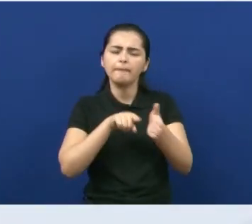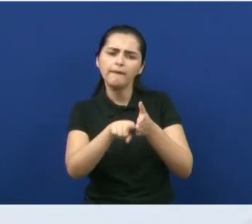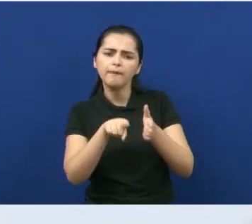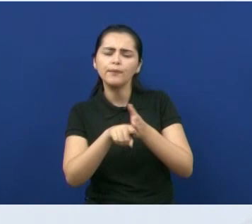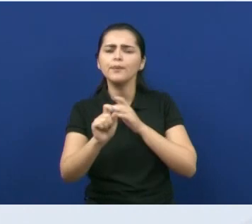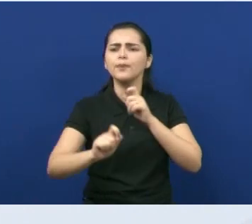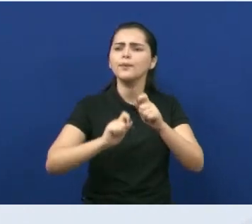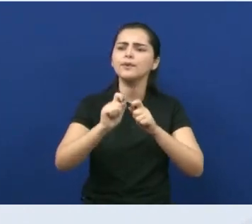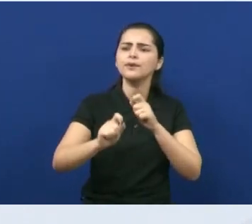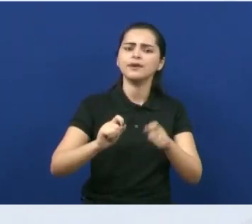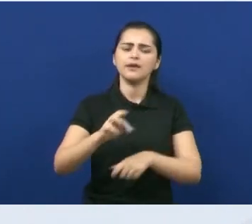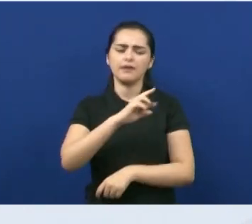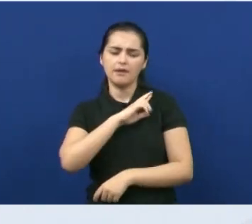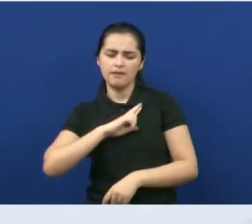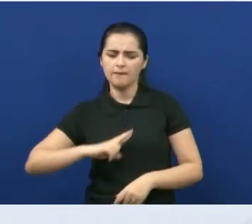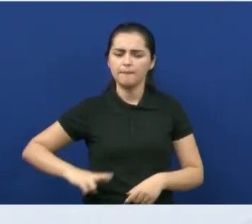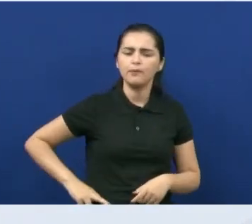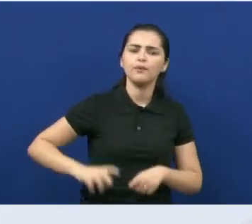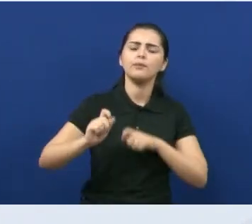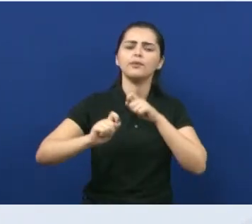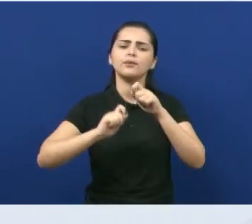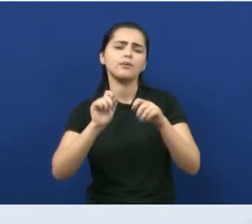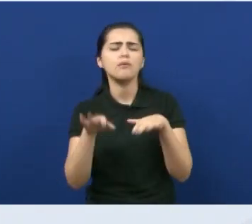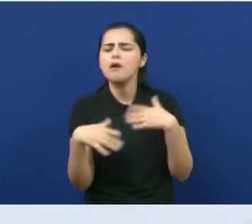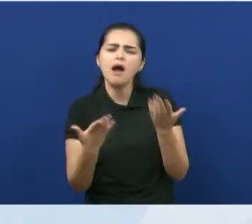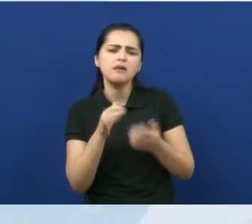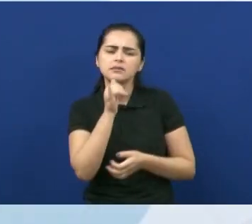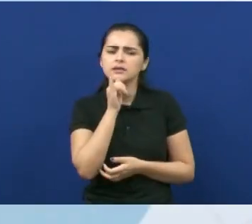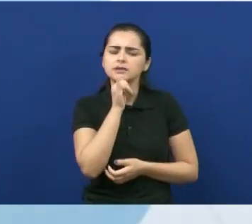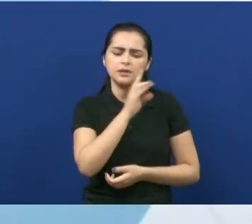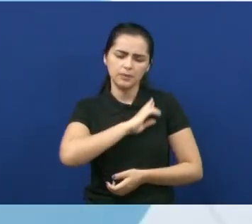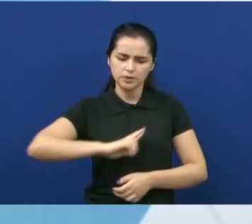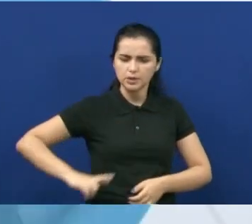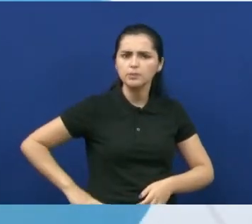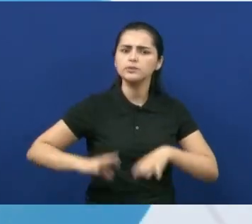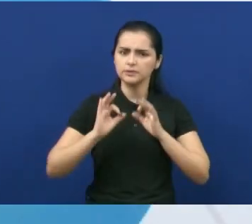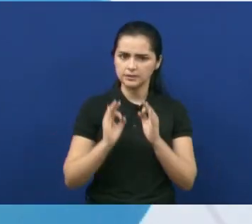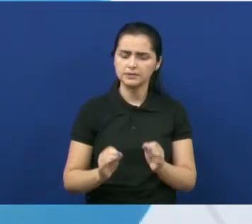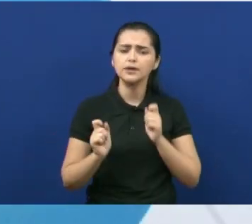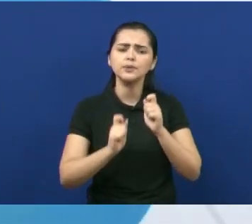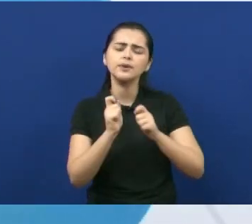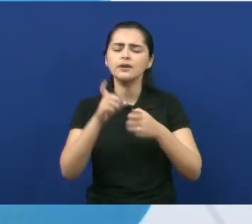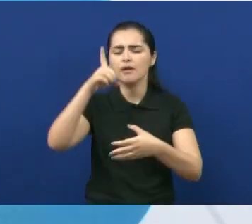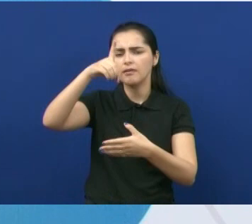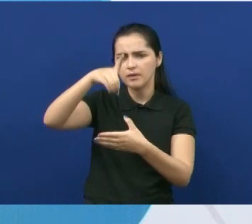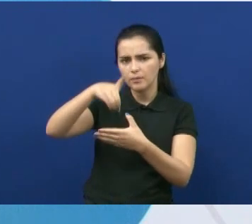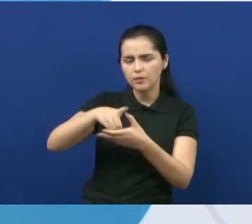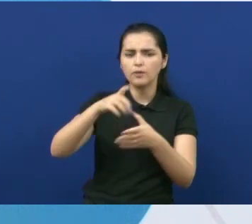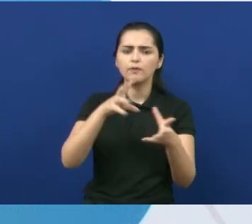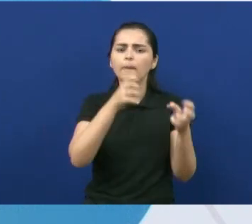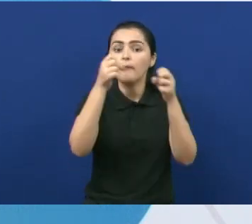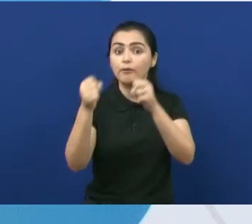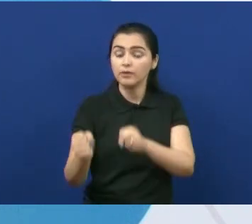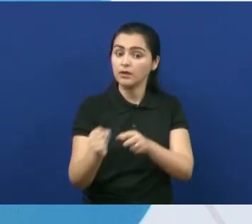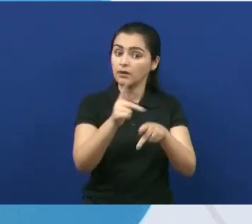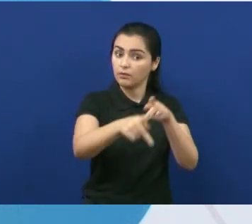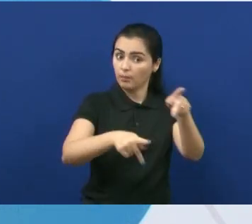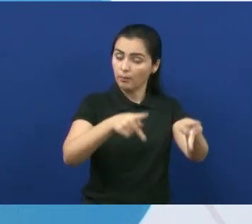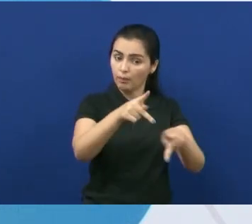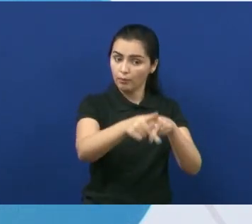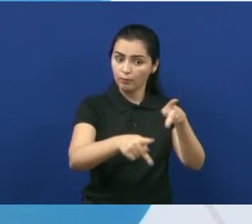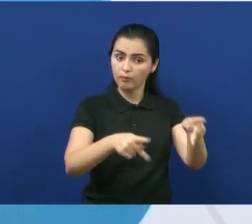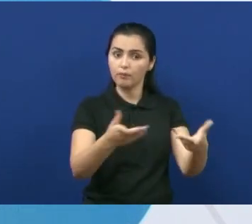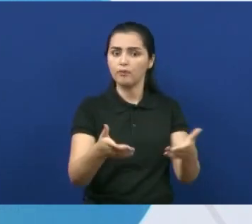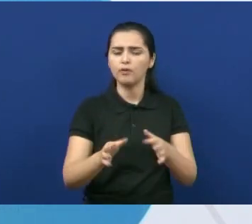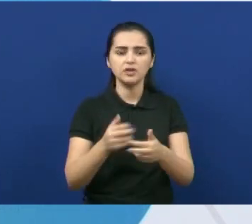que é república, do que são os tipos de república, certo? O que é a democracia, que é o poder do povo, todas essas